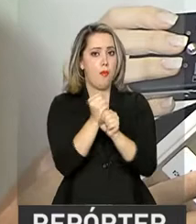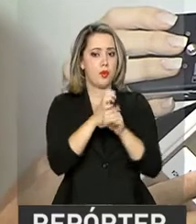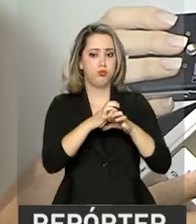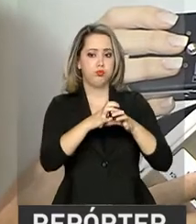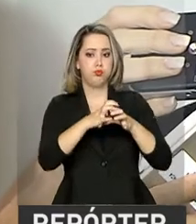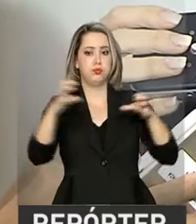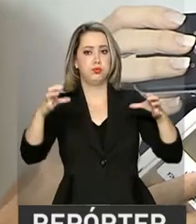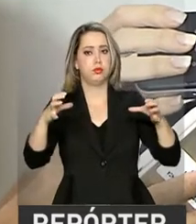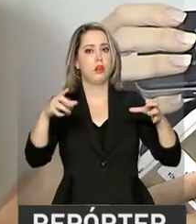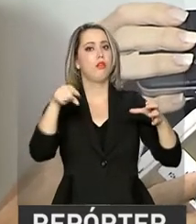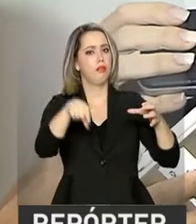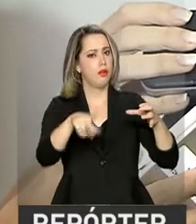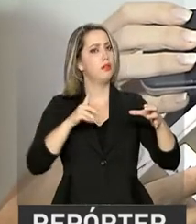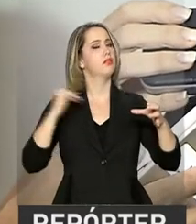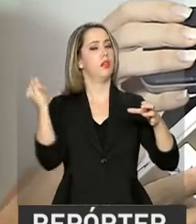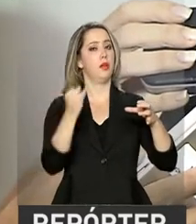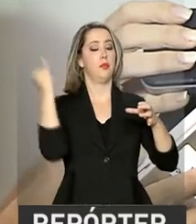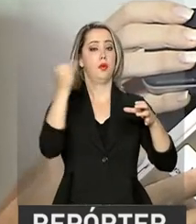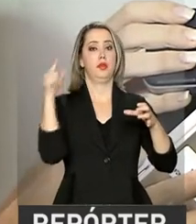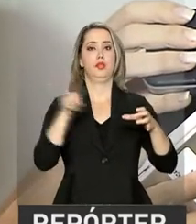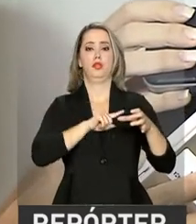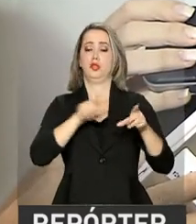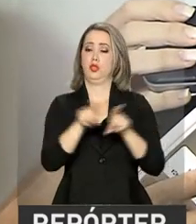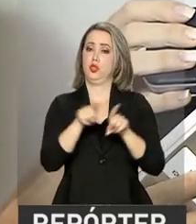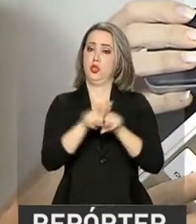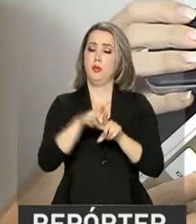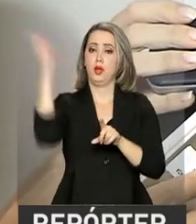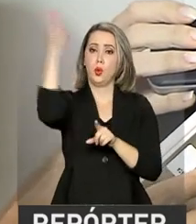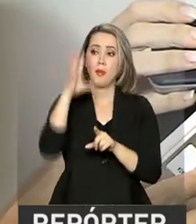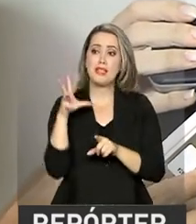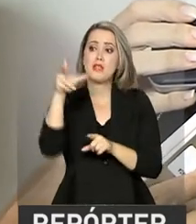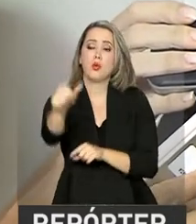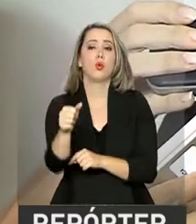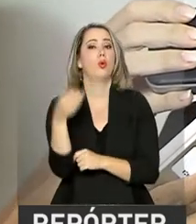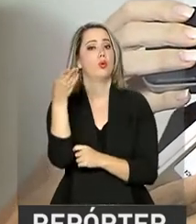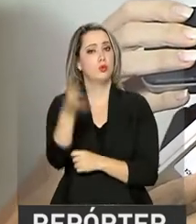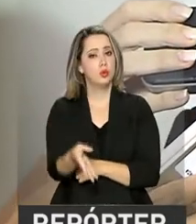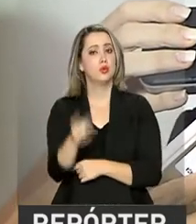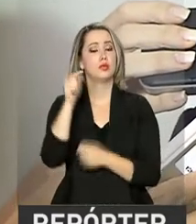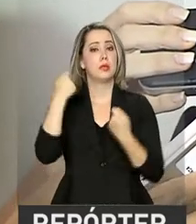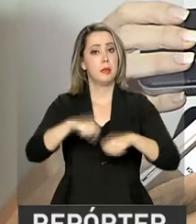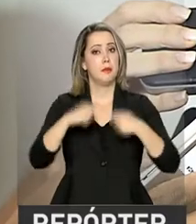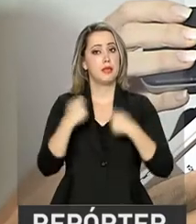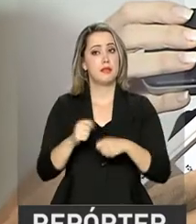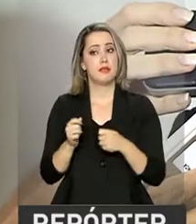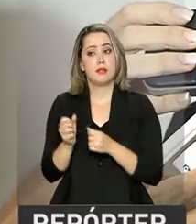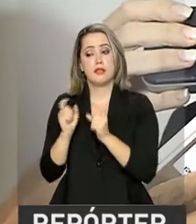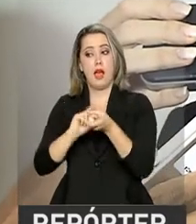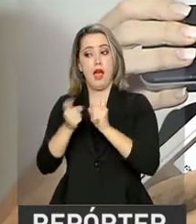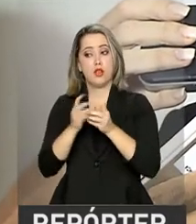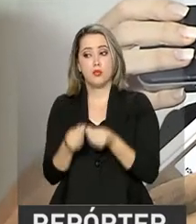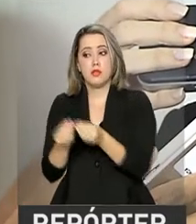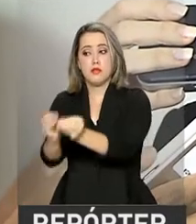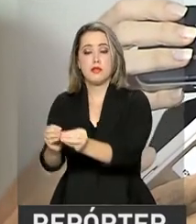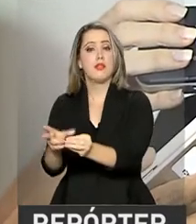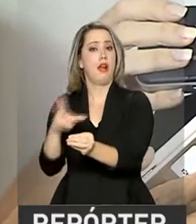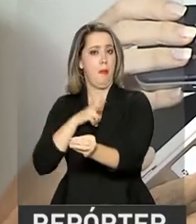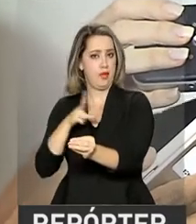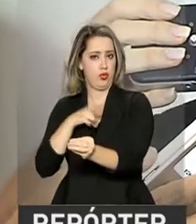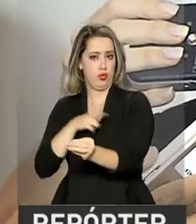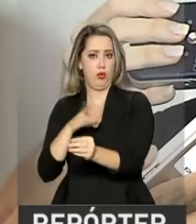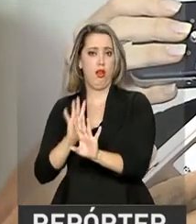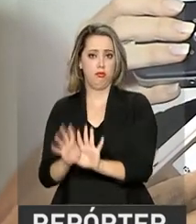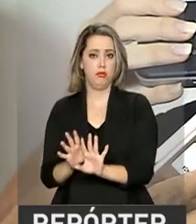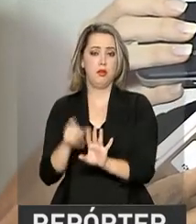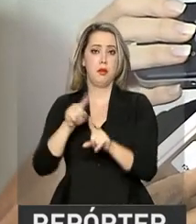porte também muito importantes no brasil inteiro fizeram sujeito a concessões que já estão sendo feitas o